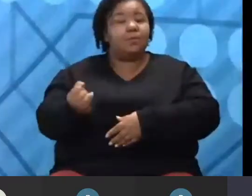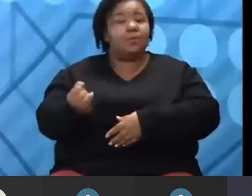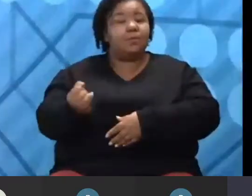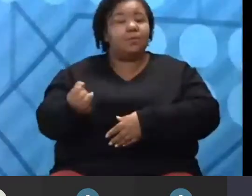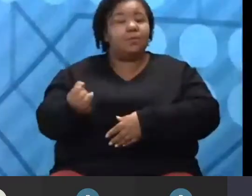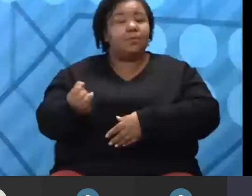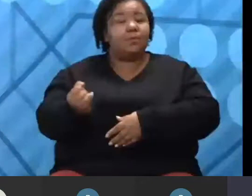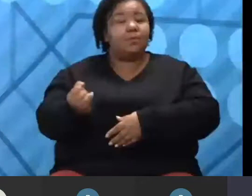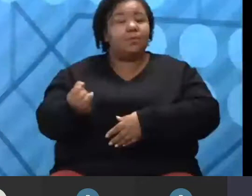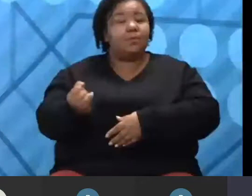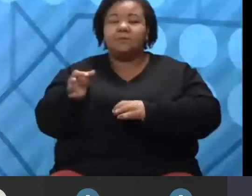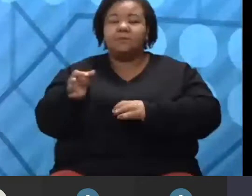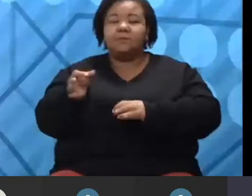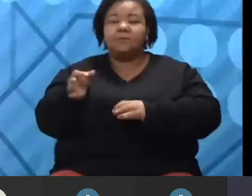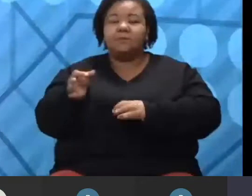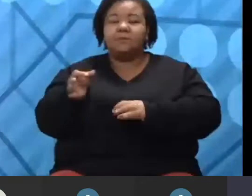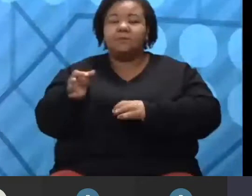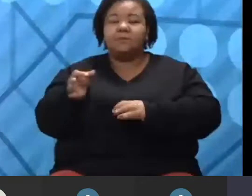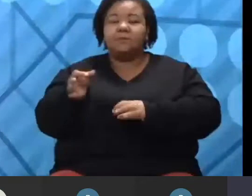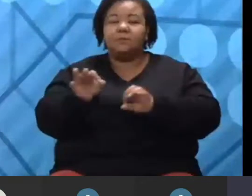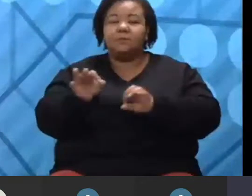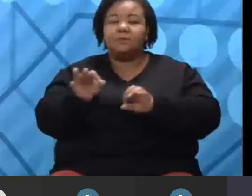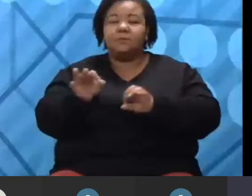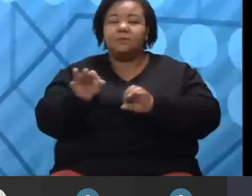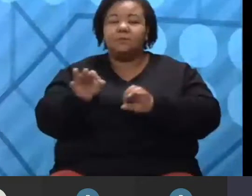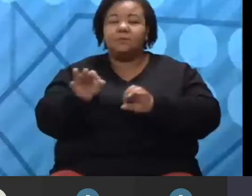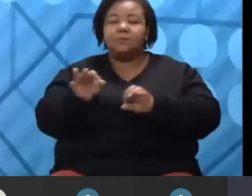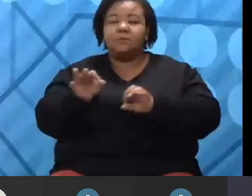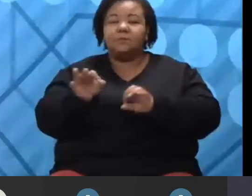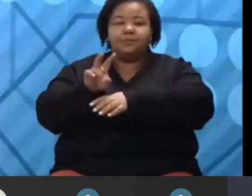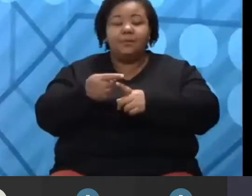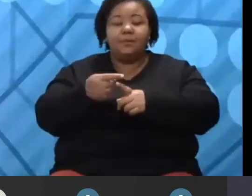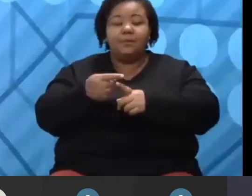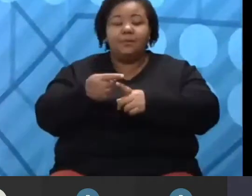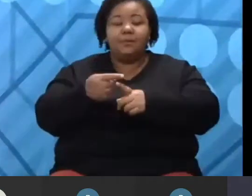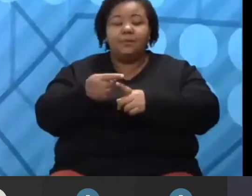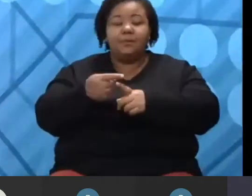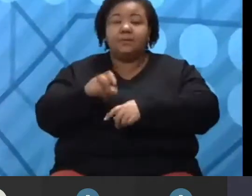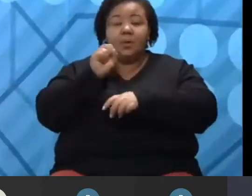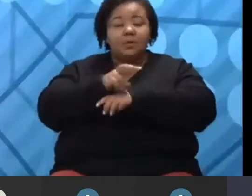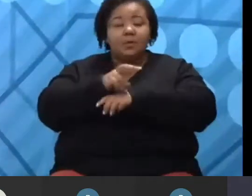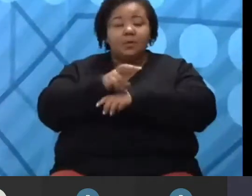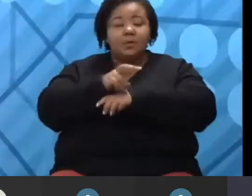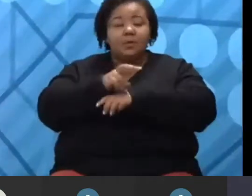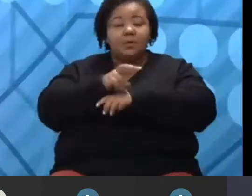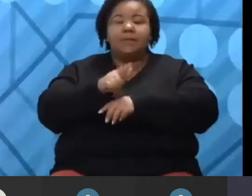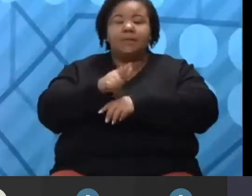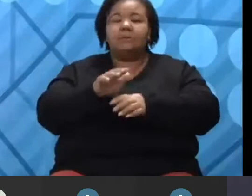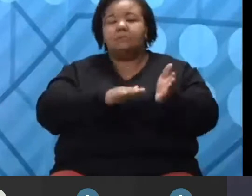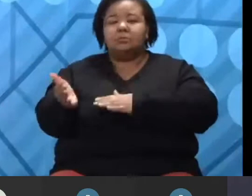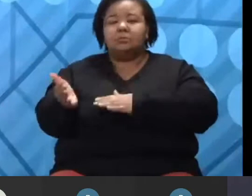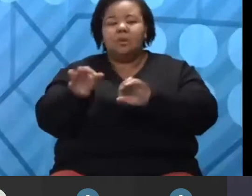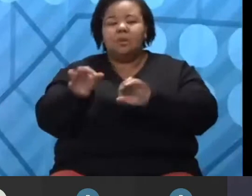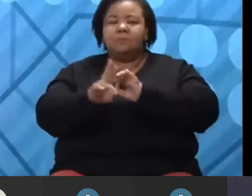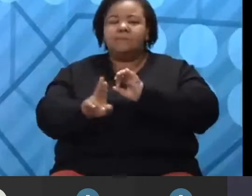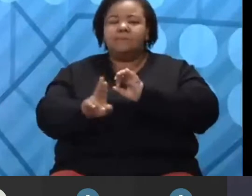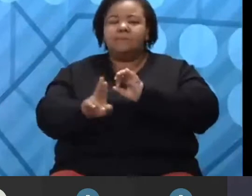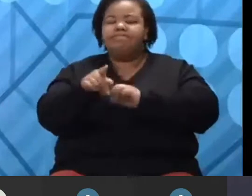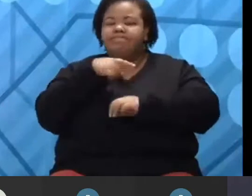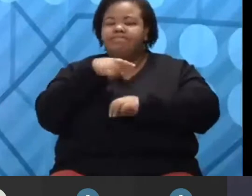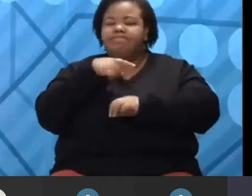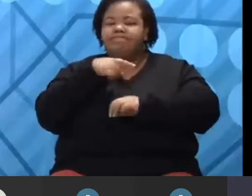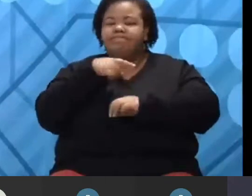preparo do meio de cultura. Por quê? Porque se você contamina esse meio de cultura durante o preparo, durante o manuseio,